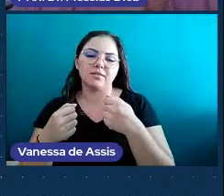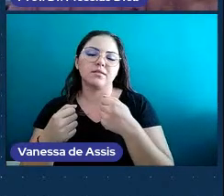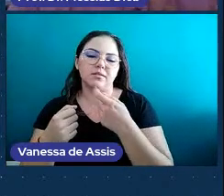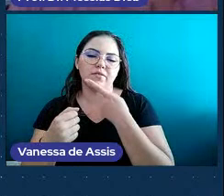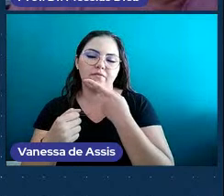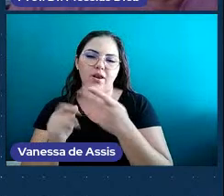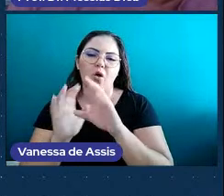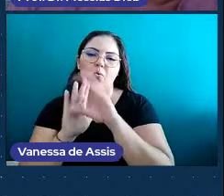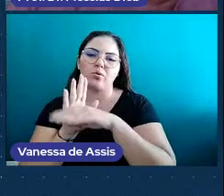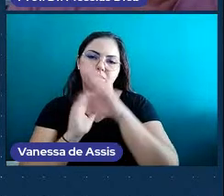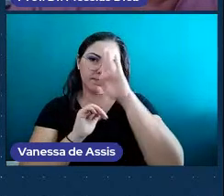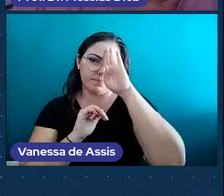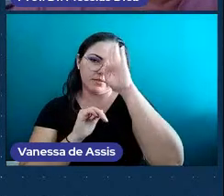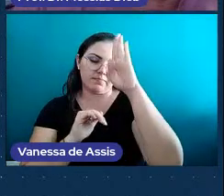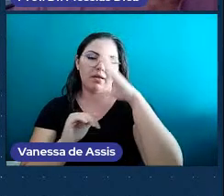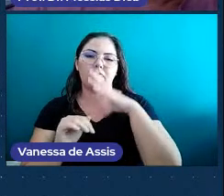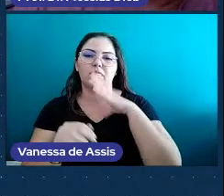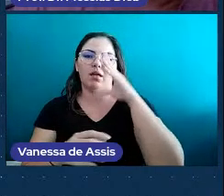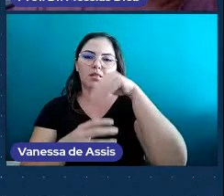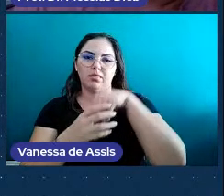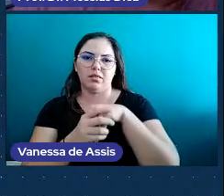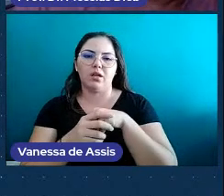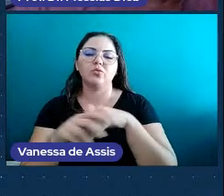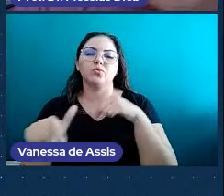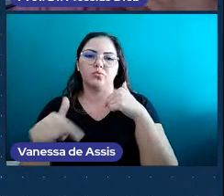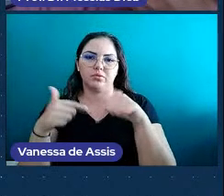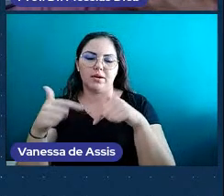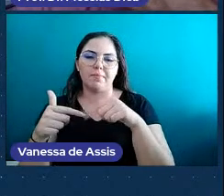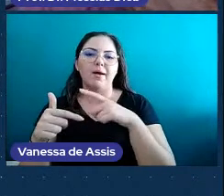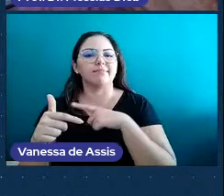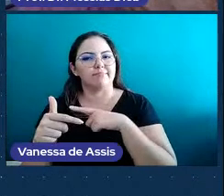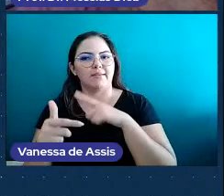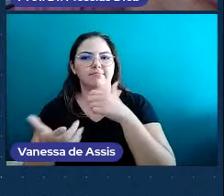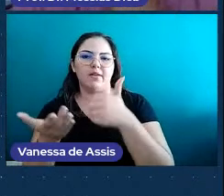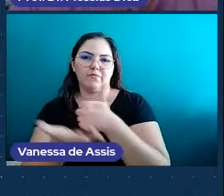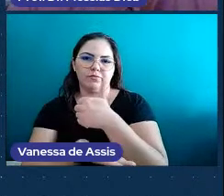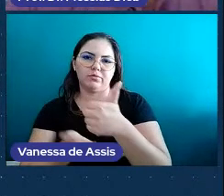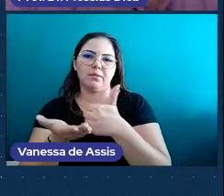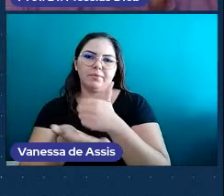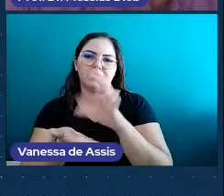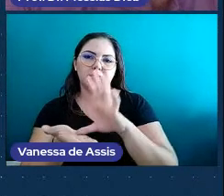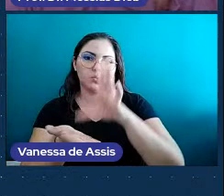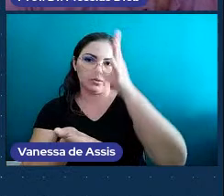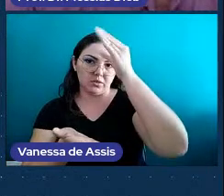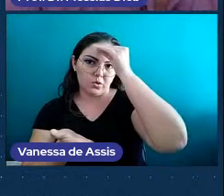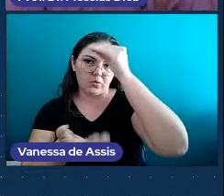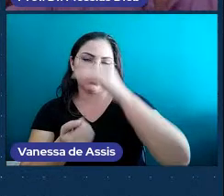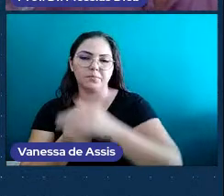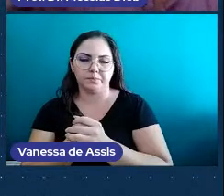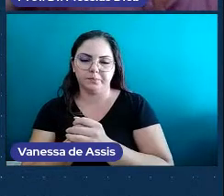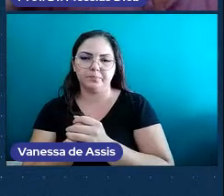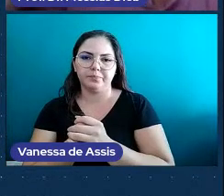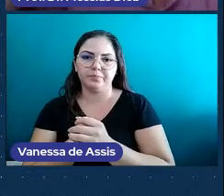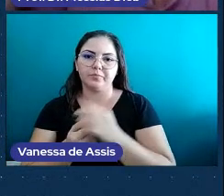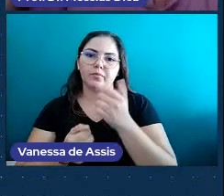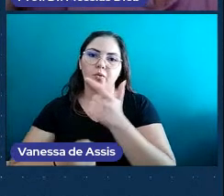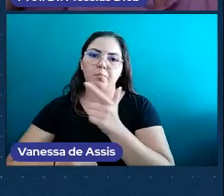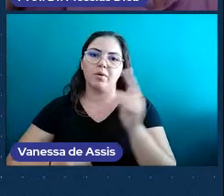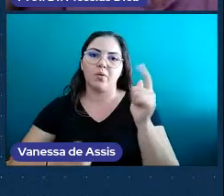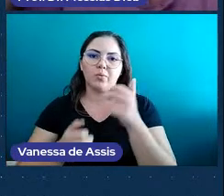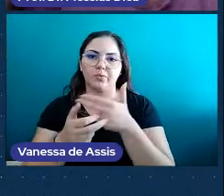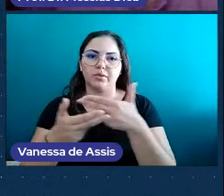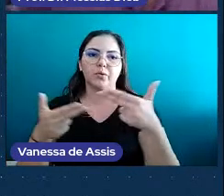meu trabalho. Isso é o que a gente discute na fundamentação teórica. E uma outra coisa